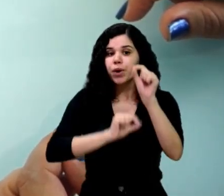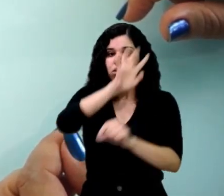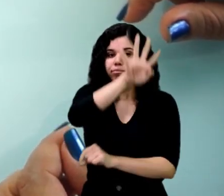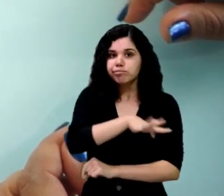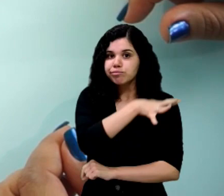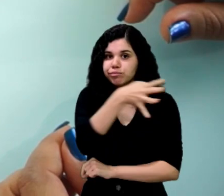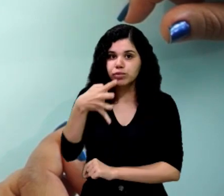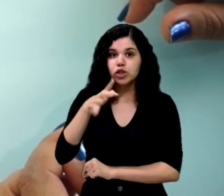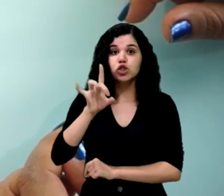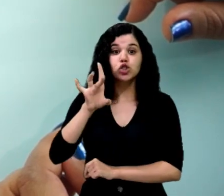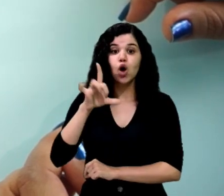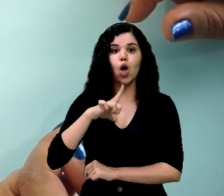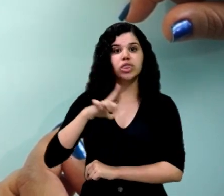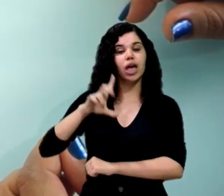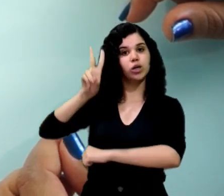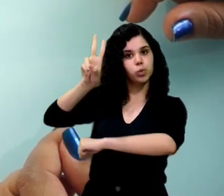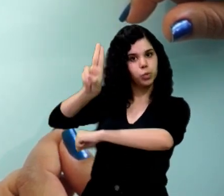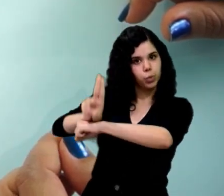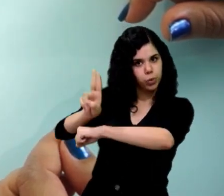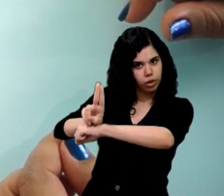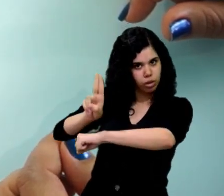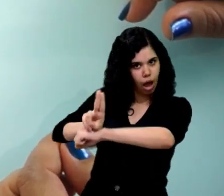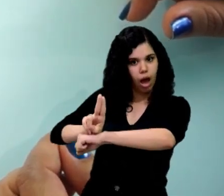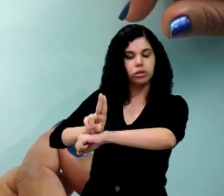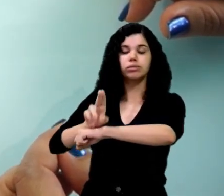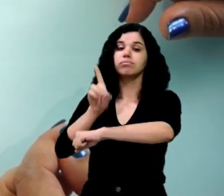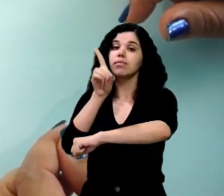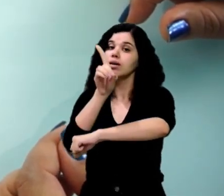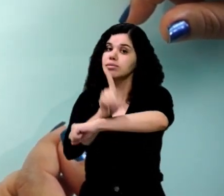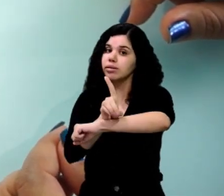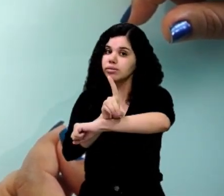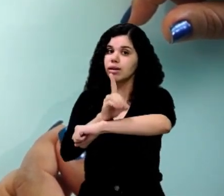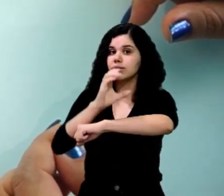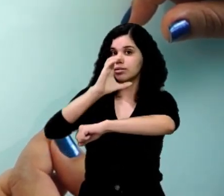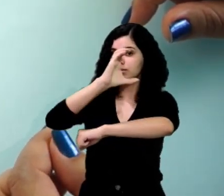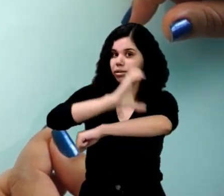estamos aqui, temos a unidade, a dezena,